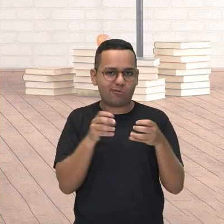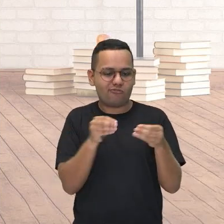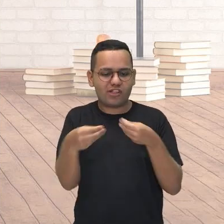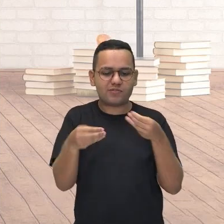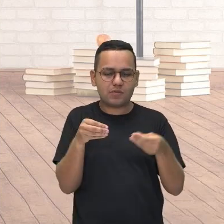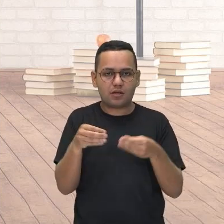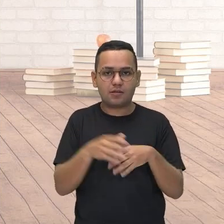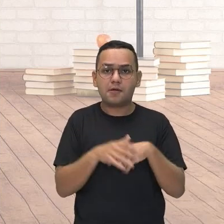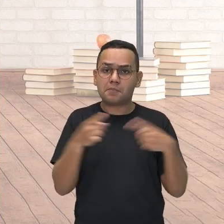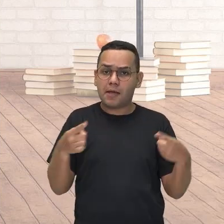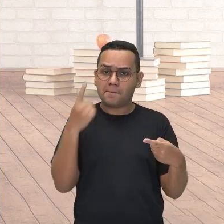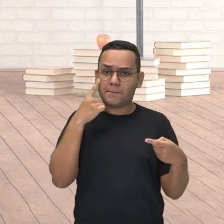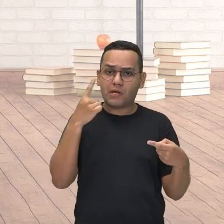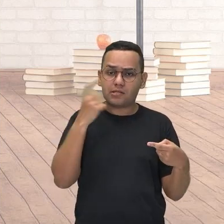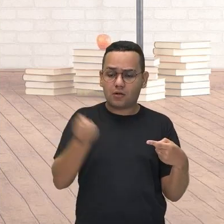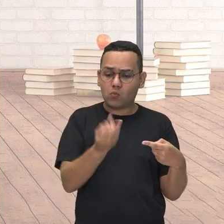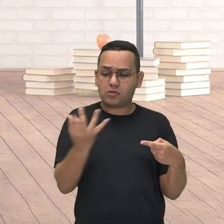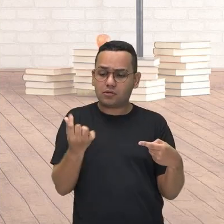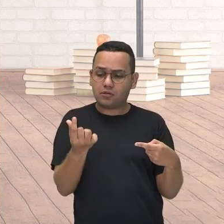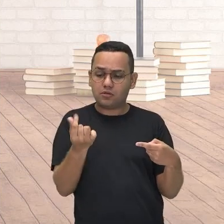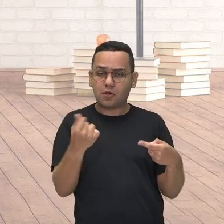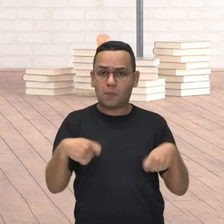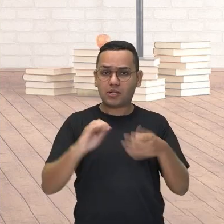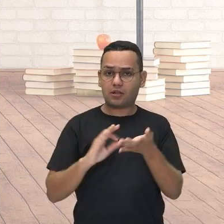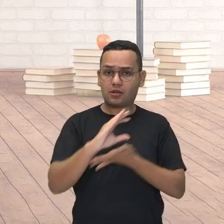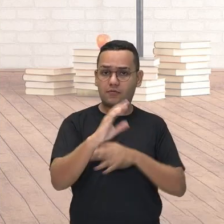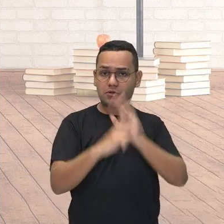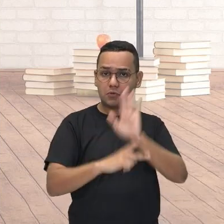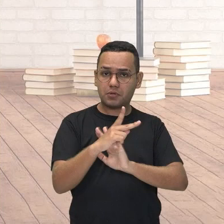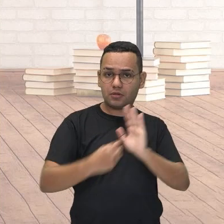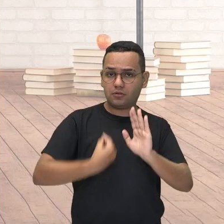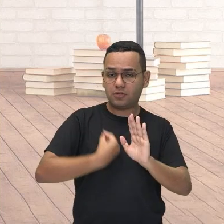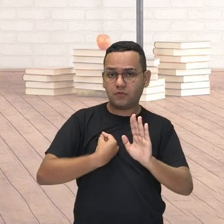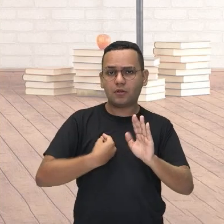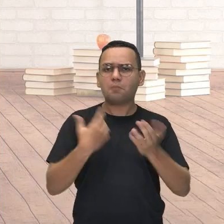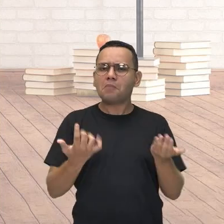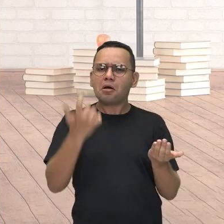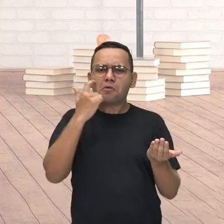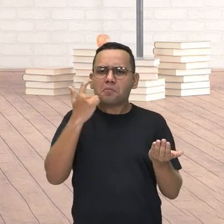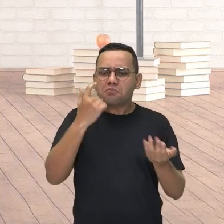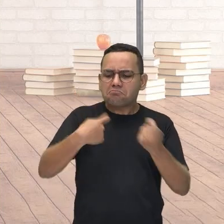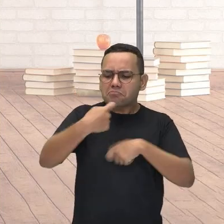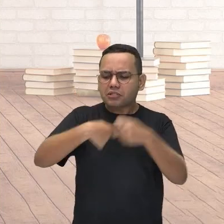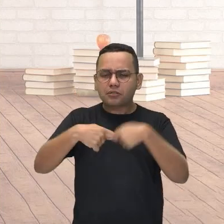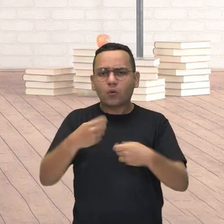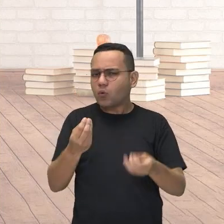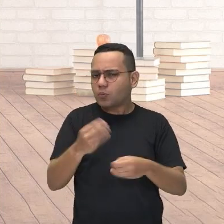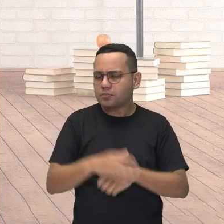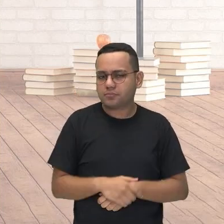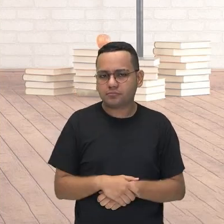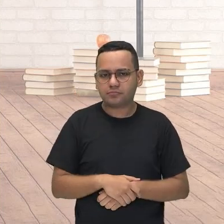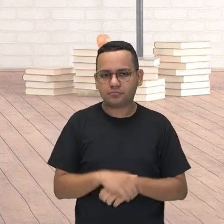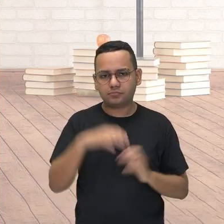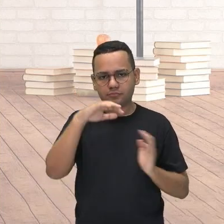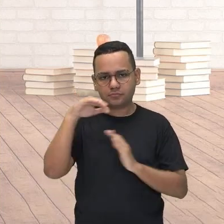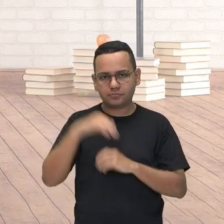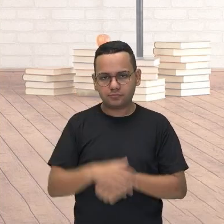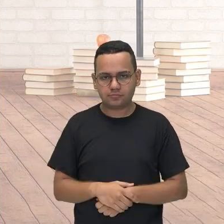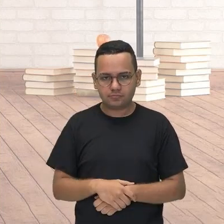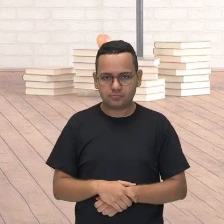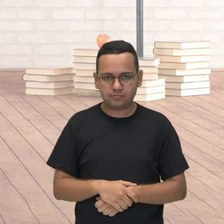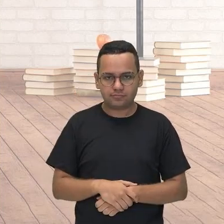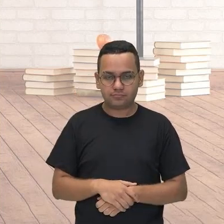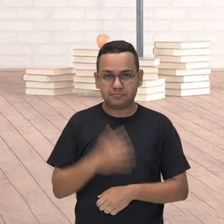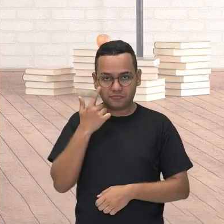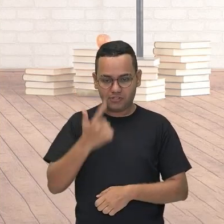meu projeto é essencial. E como é que eu penso esse planejamento financeiro? Vamos lá ver, olha só, eu tenho que ter o controle das